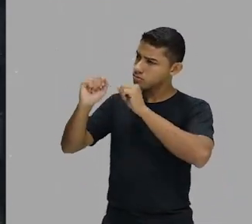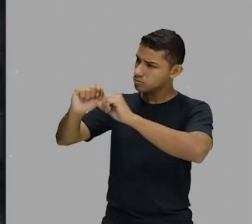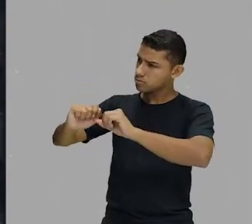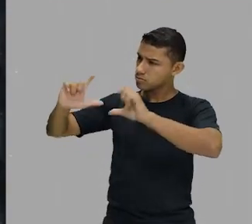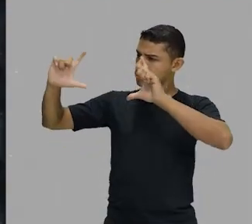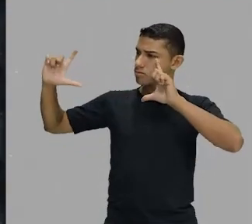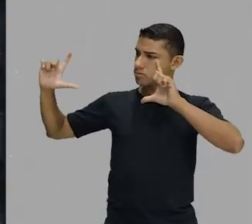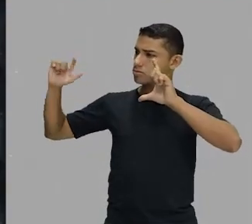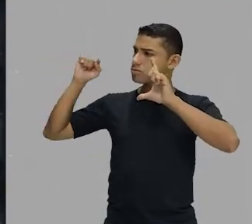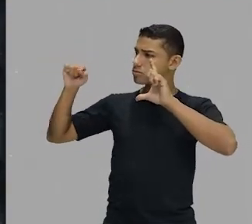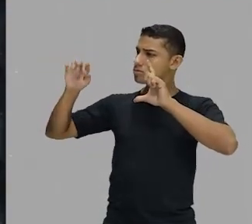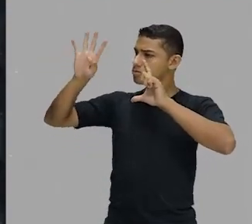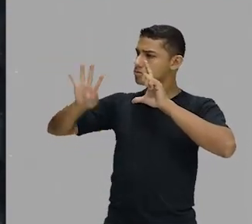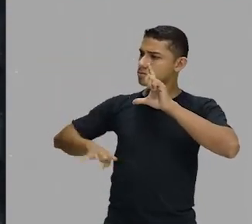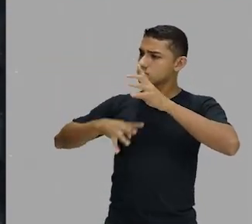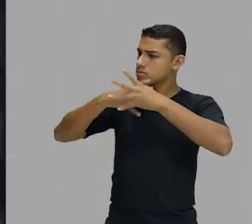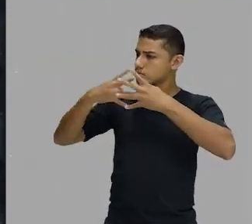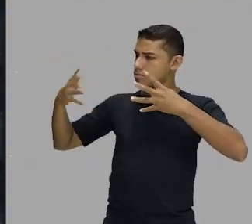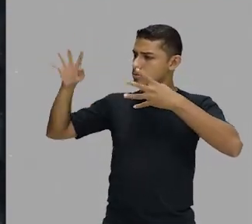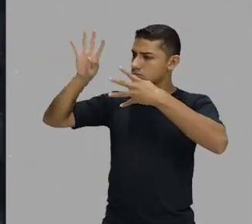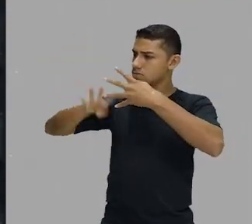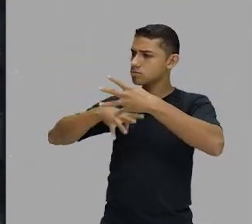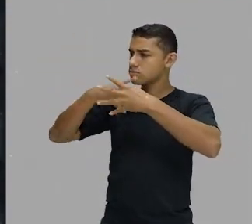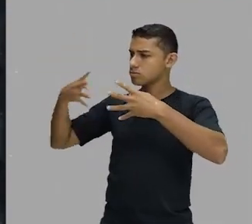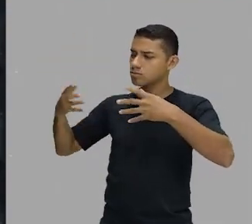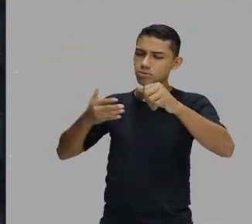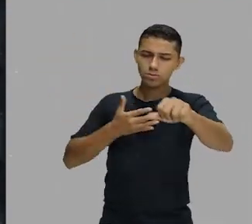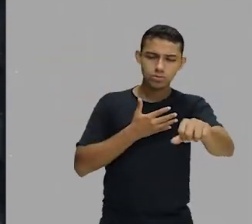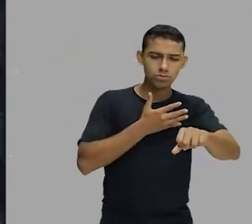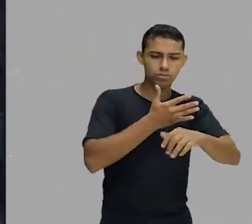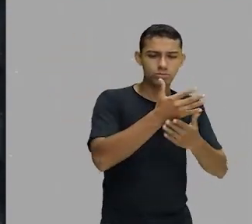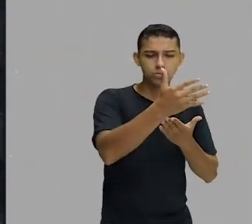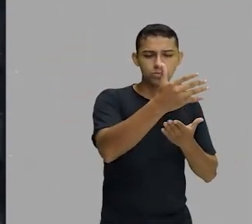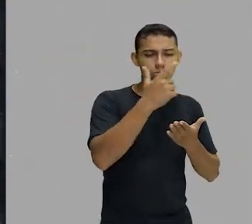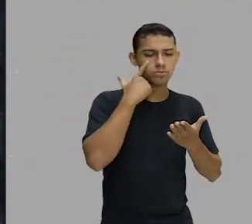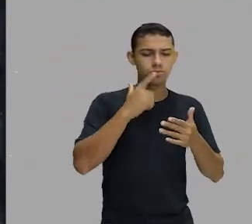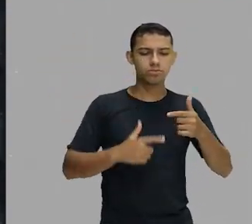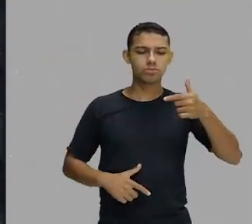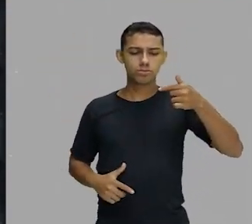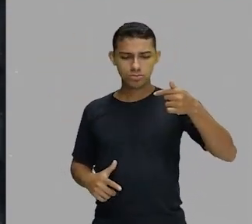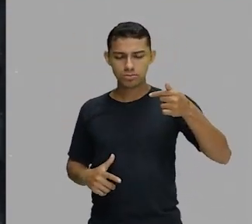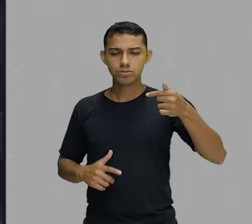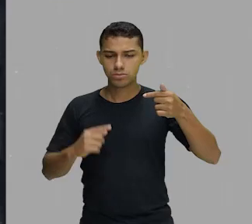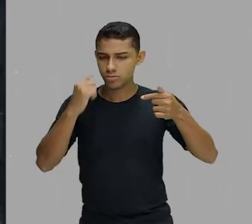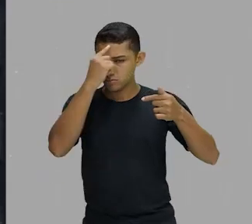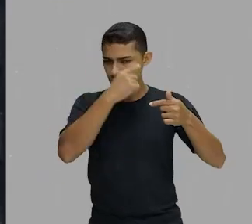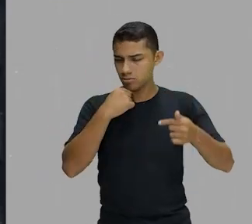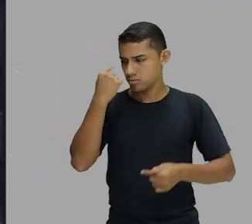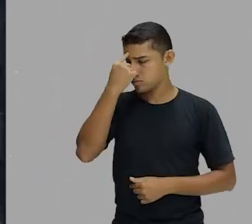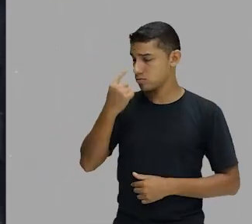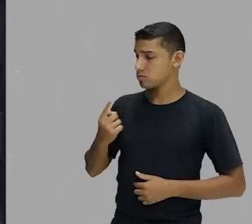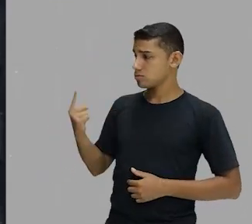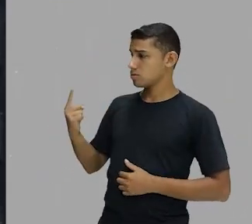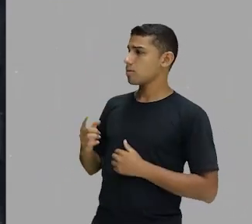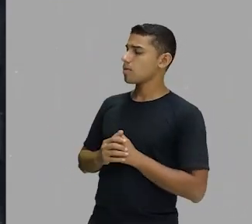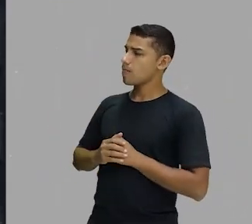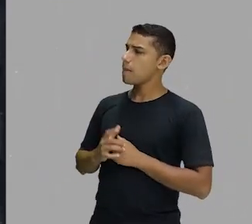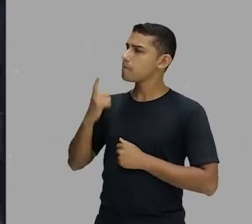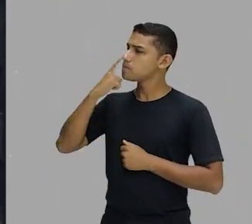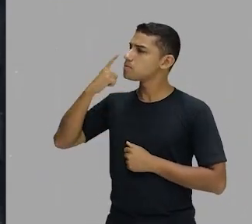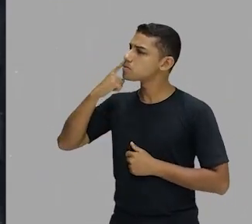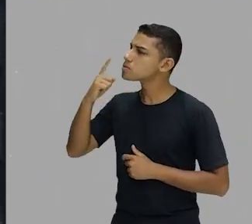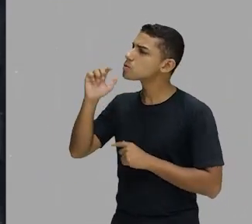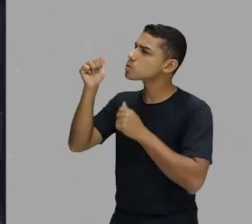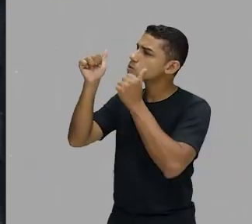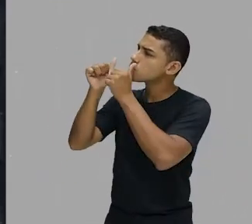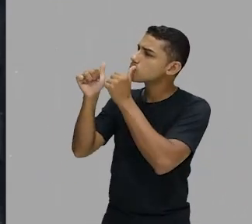toda, tá? Da hora inicial, do tempo inicial até o tempo final, no caso, 7 horas. Olhando para essas informações da tabela, o